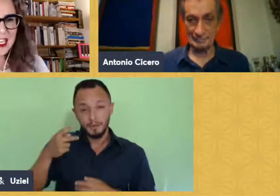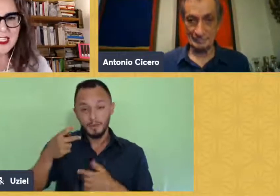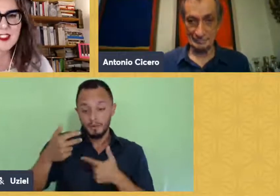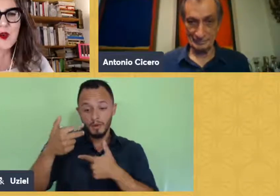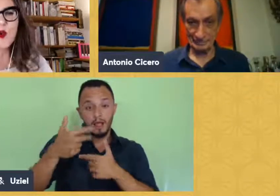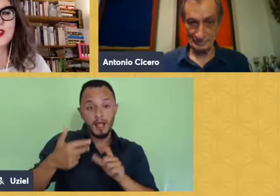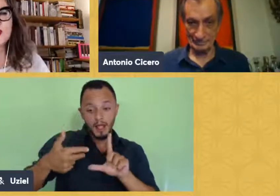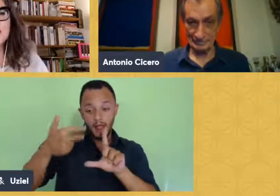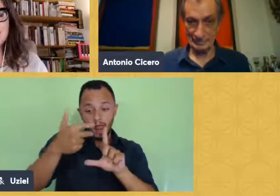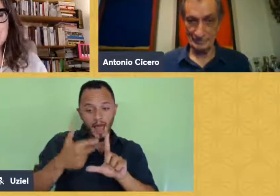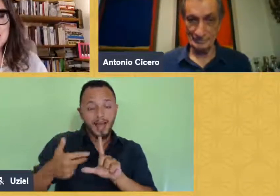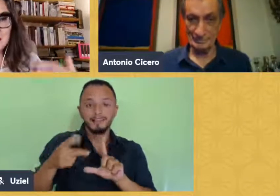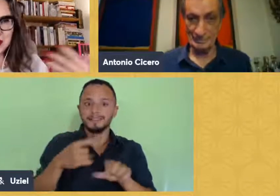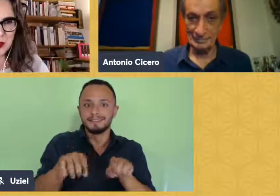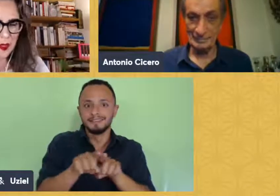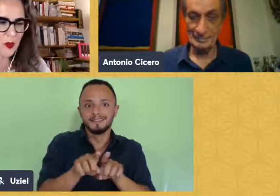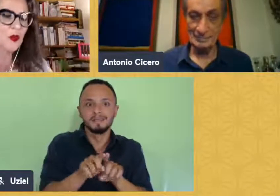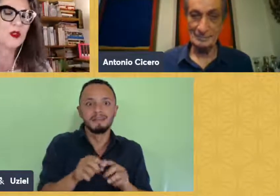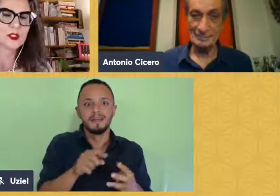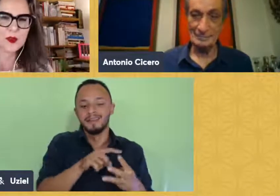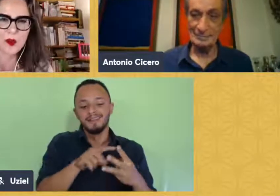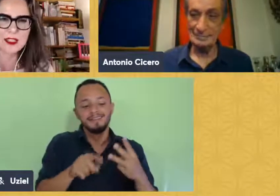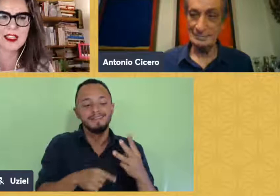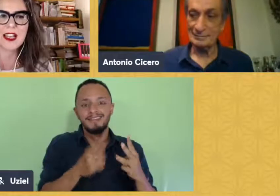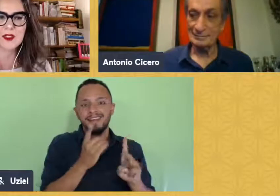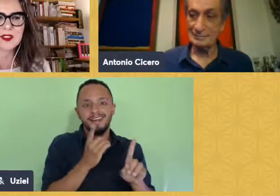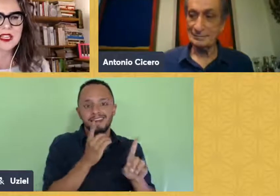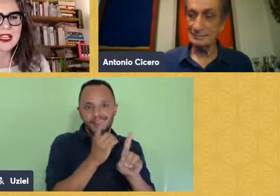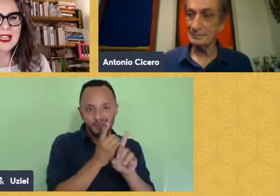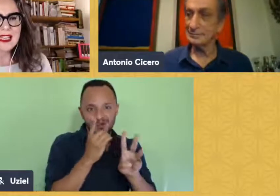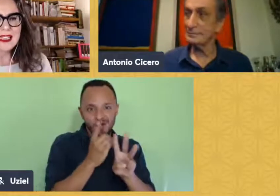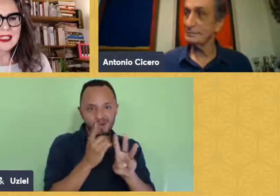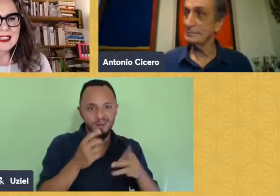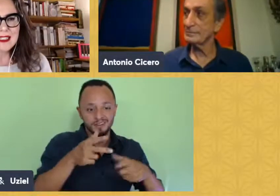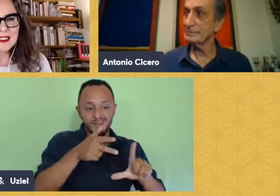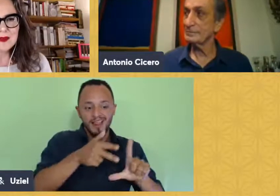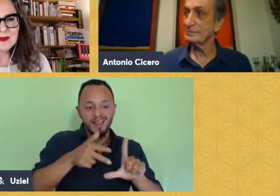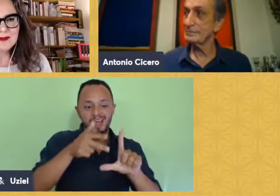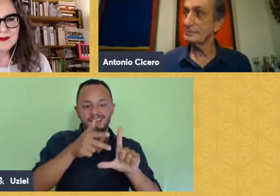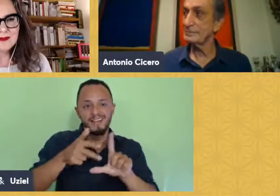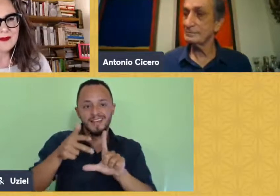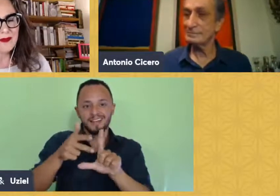nesses 3 encontros, né, que participaram com perguntas, com comentários.